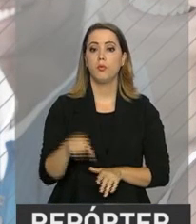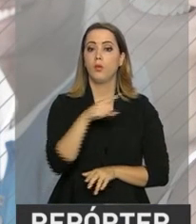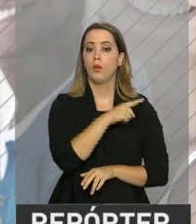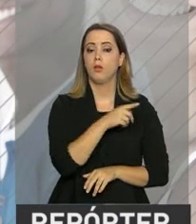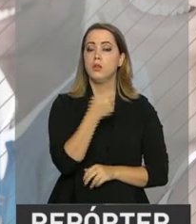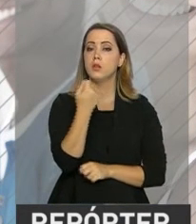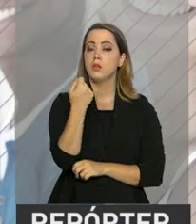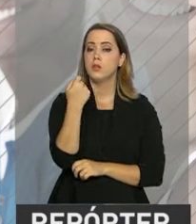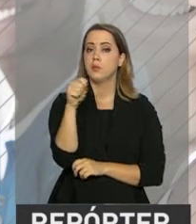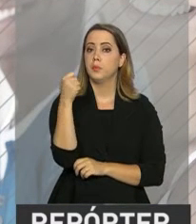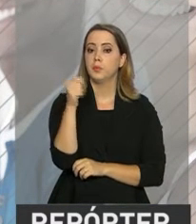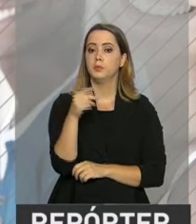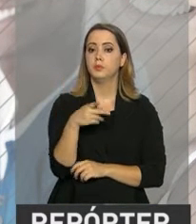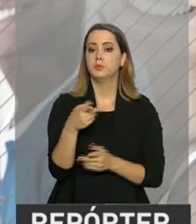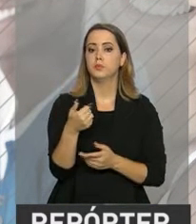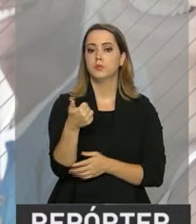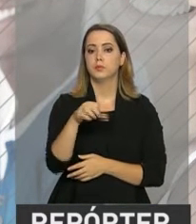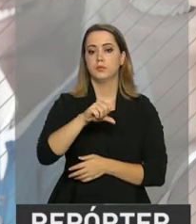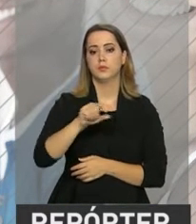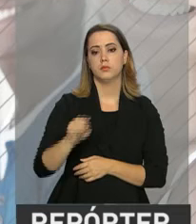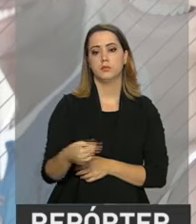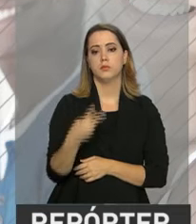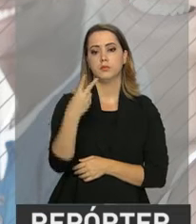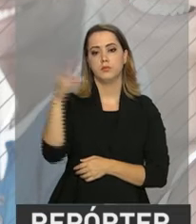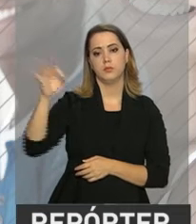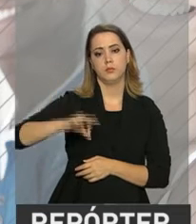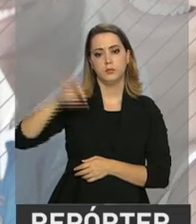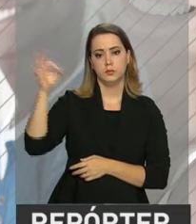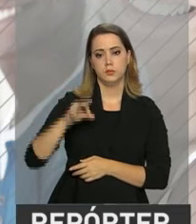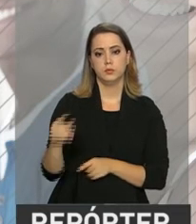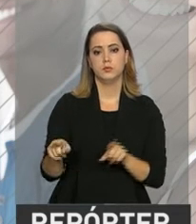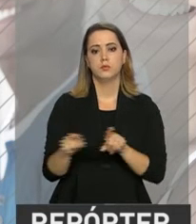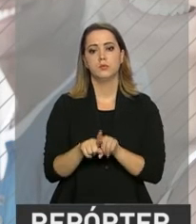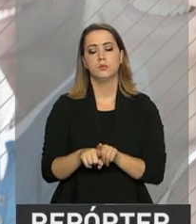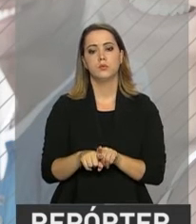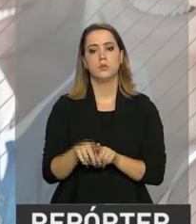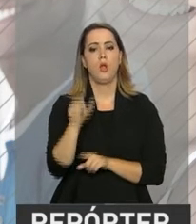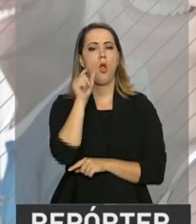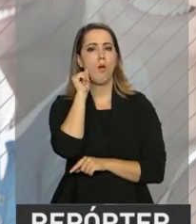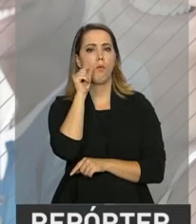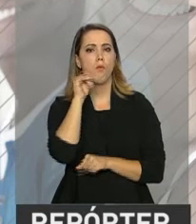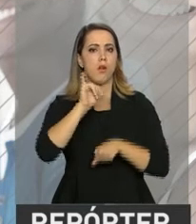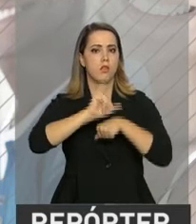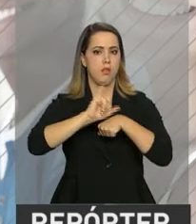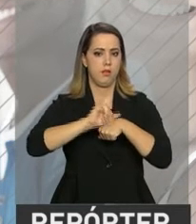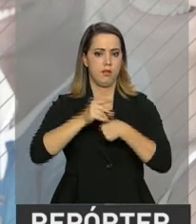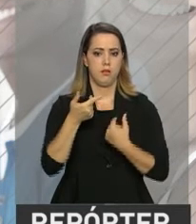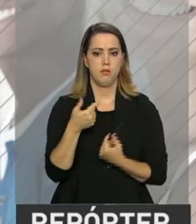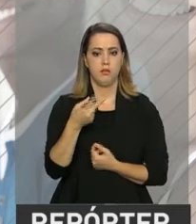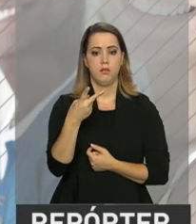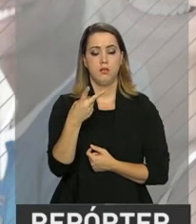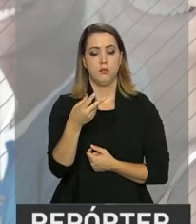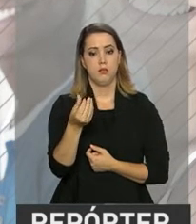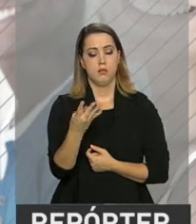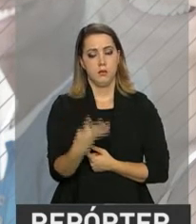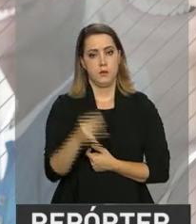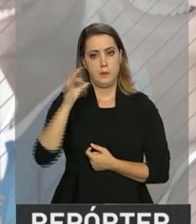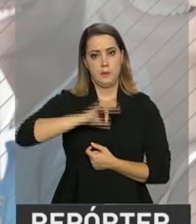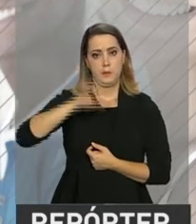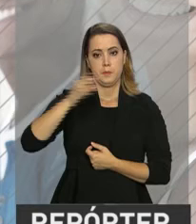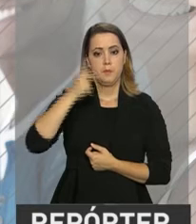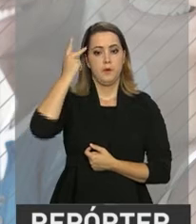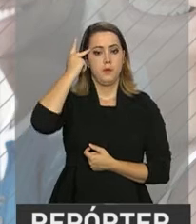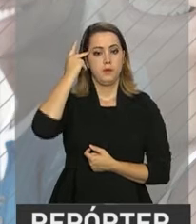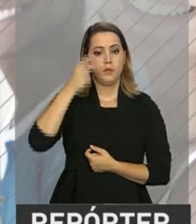desemprego entre os jovens é de 19,2 por cento em fortaleza 24% em são paulo